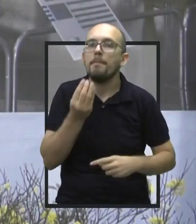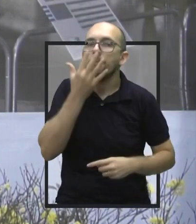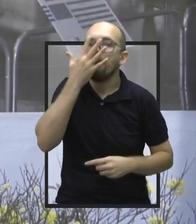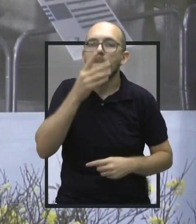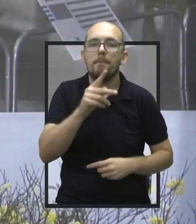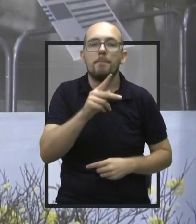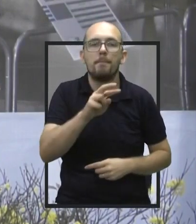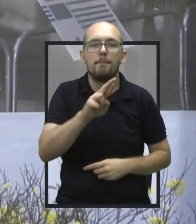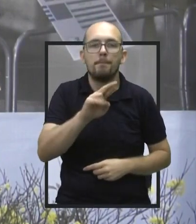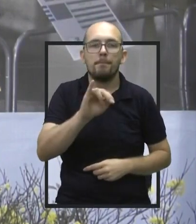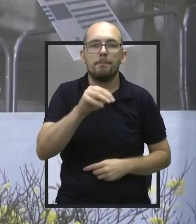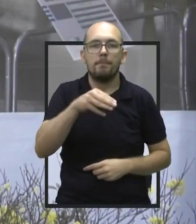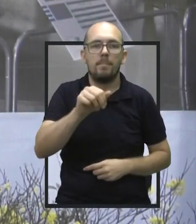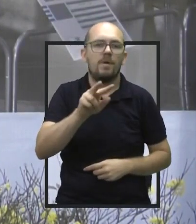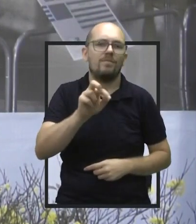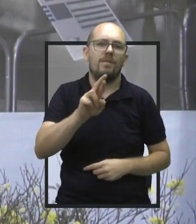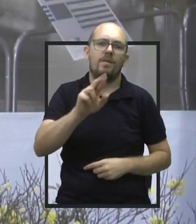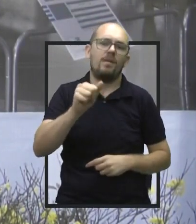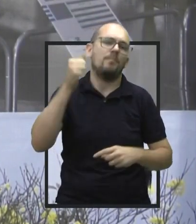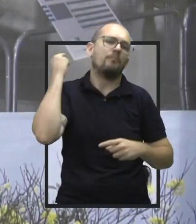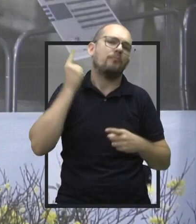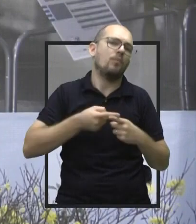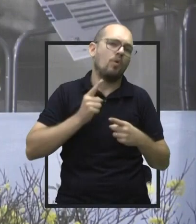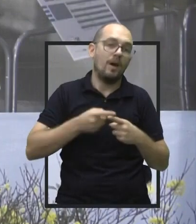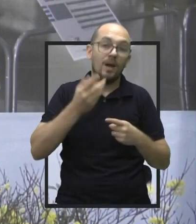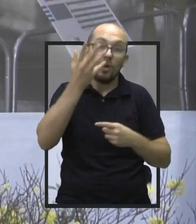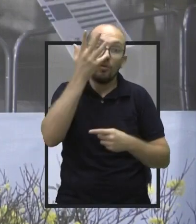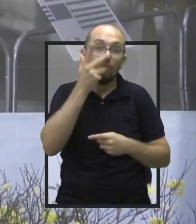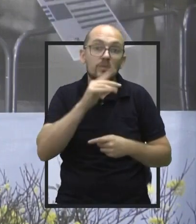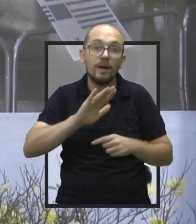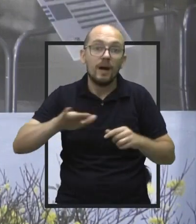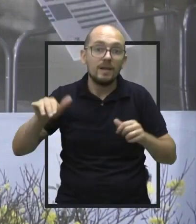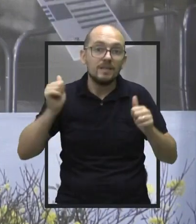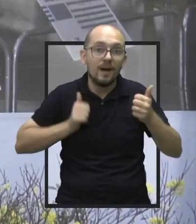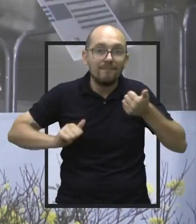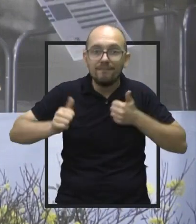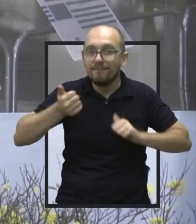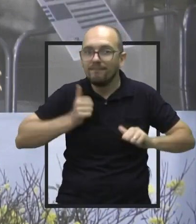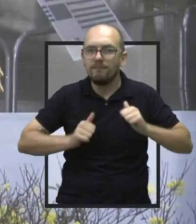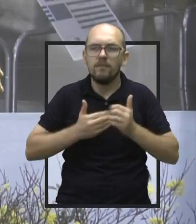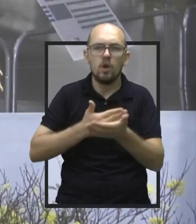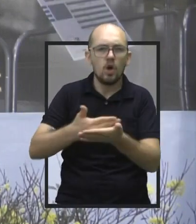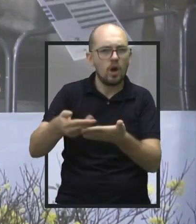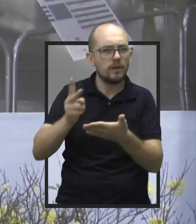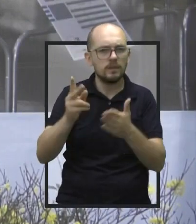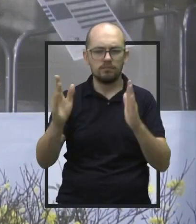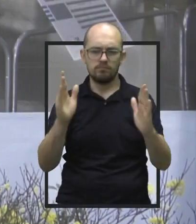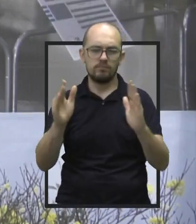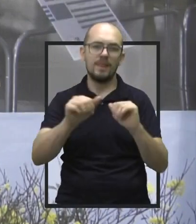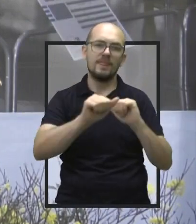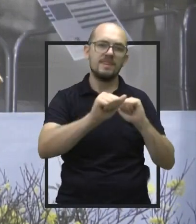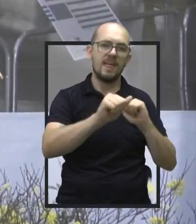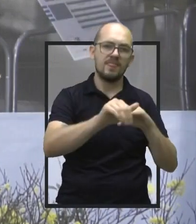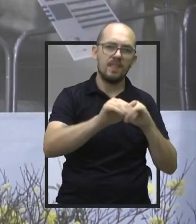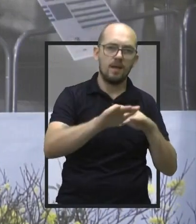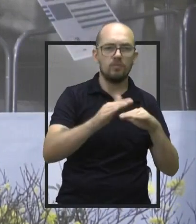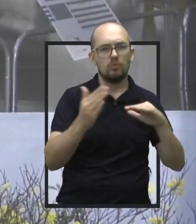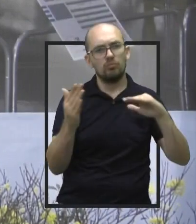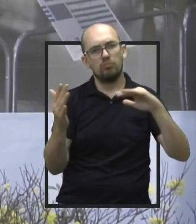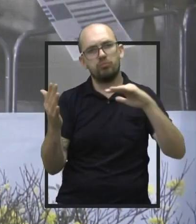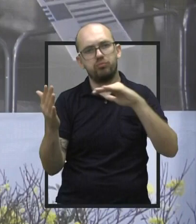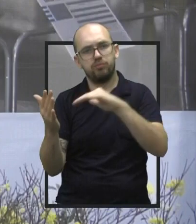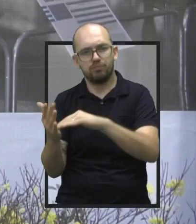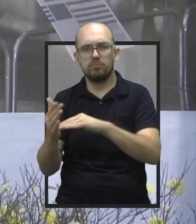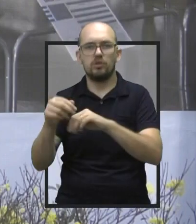escolas, elas esperam o ano todo, né? Os Jogos da Primavera se iniciam em setembro, né, e tem a finalização em